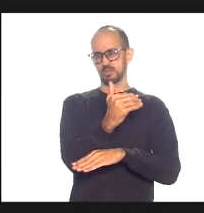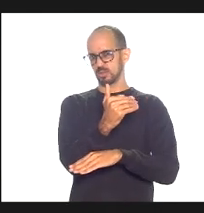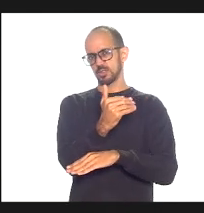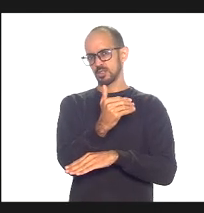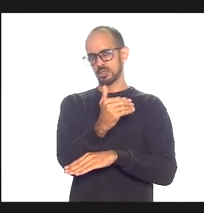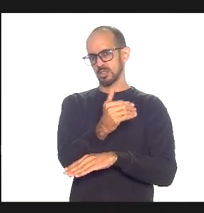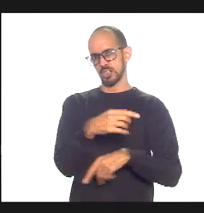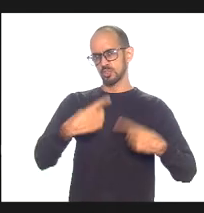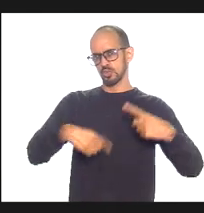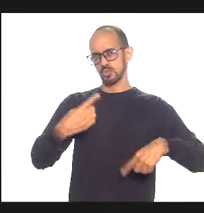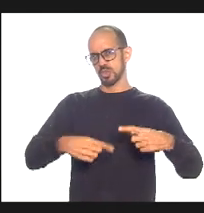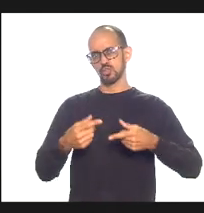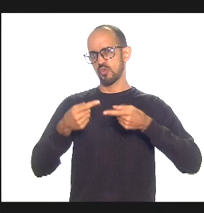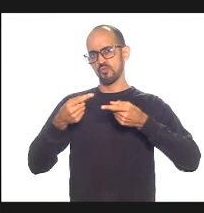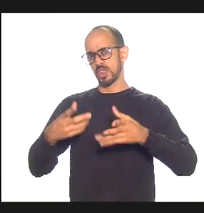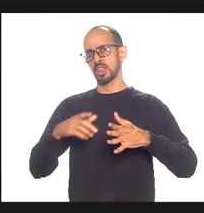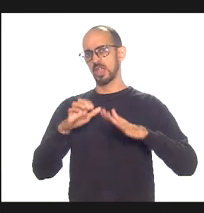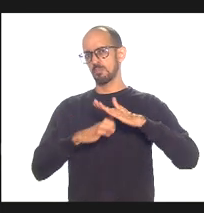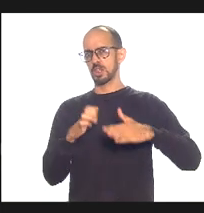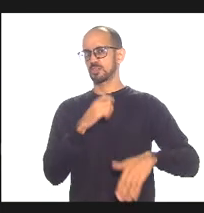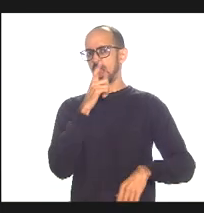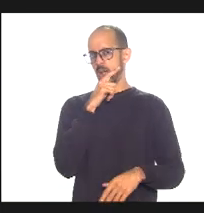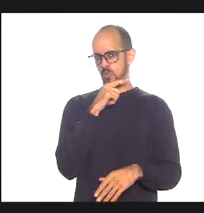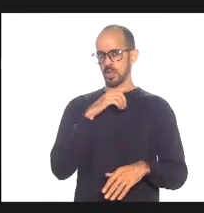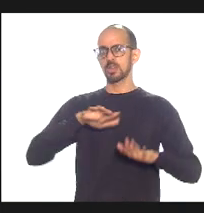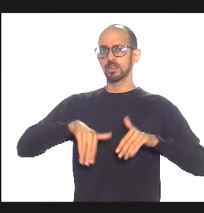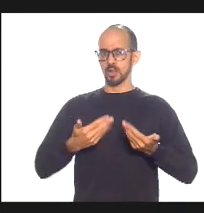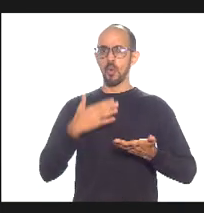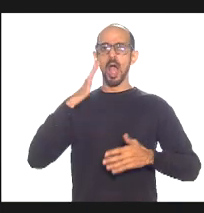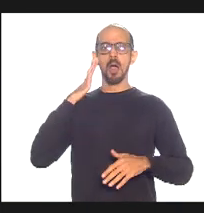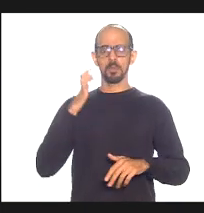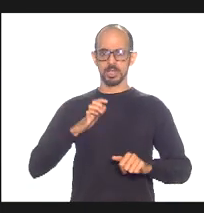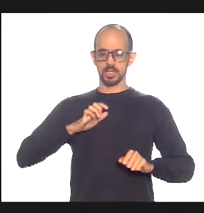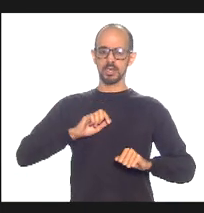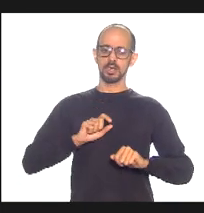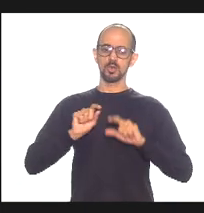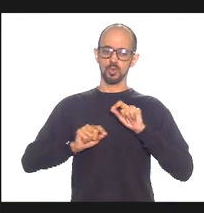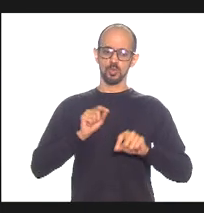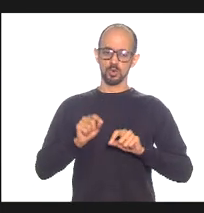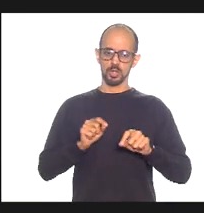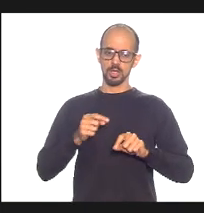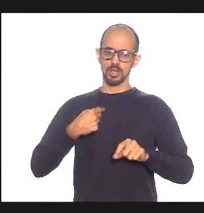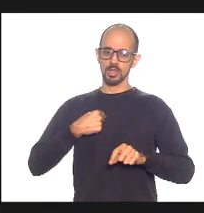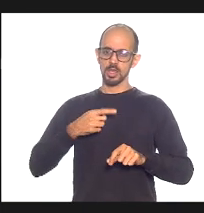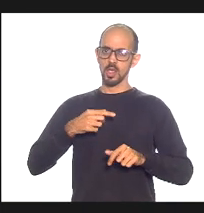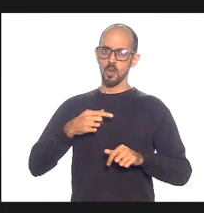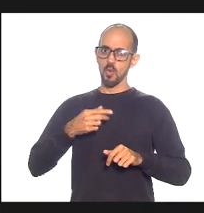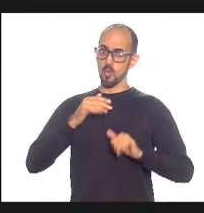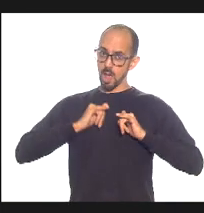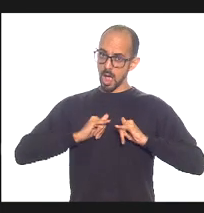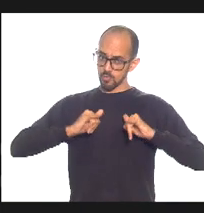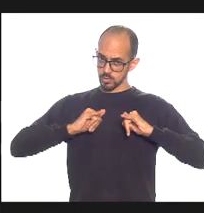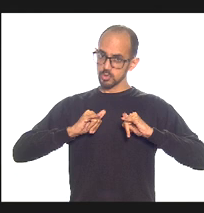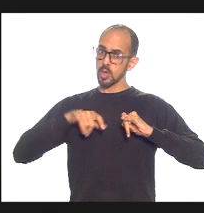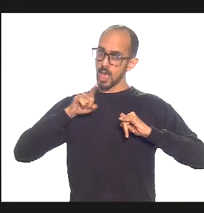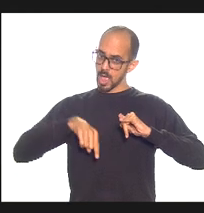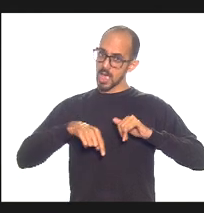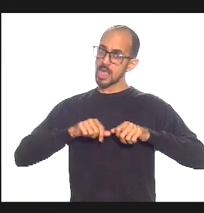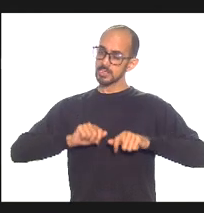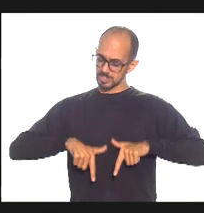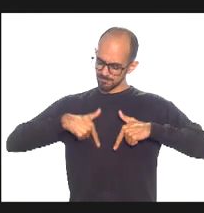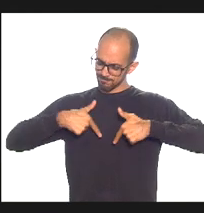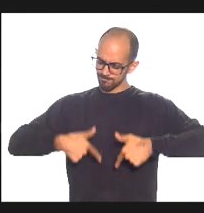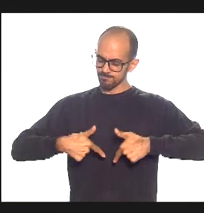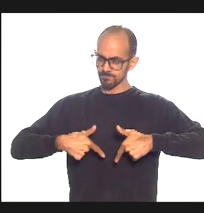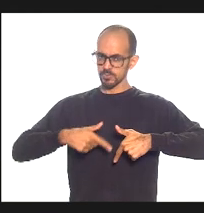dessa discussão de vender ou não a SEDAI. Então, amanhã, o que eu conto aqui, reafirmo, é que nós vamos exercer o nosso